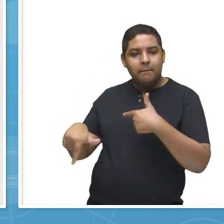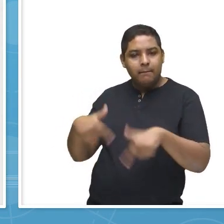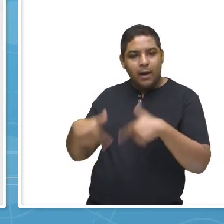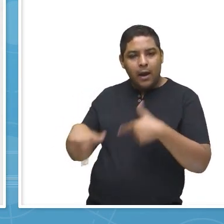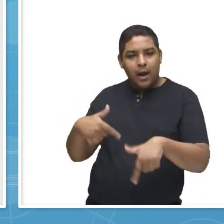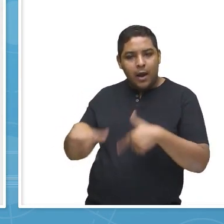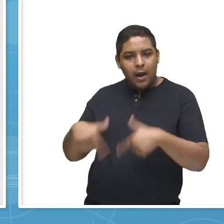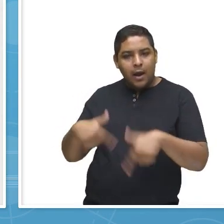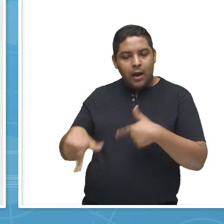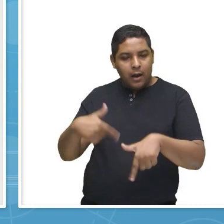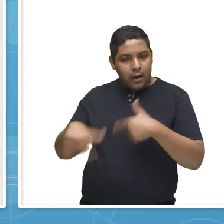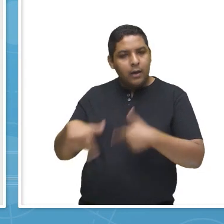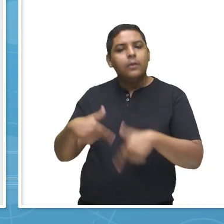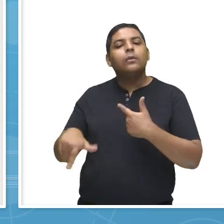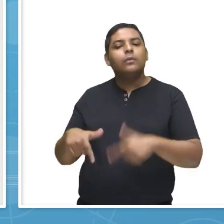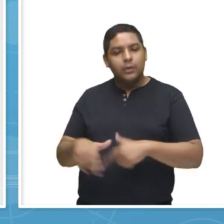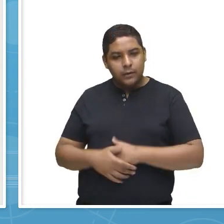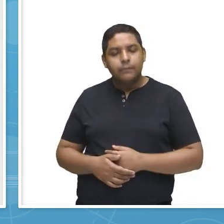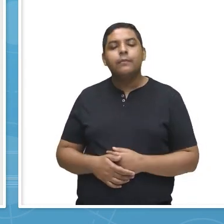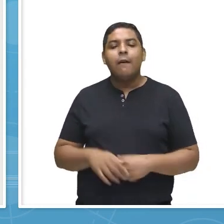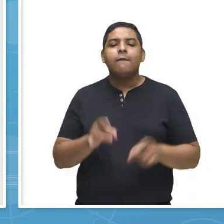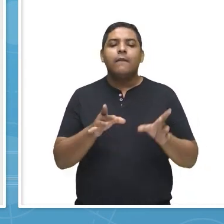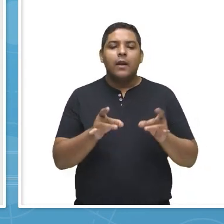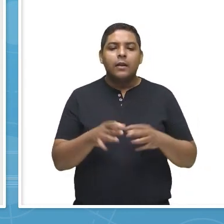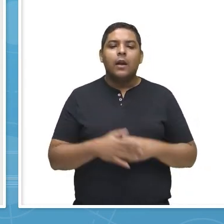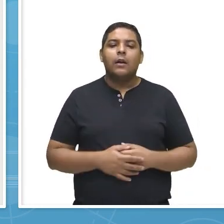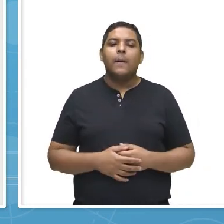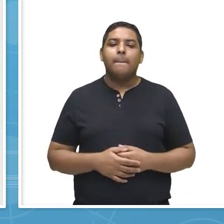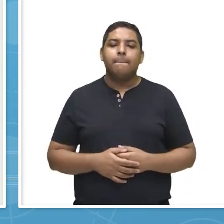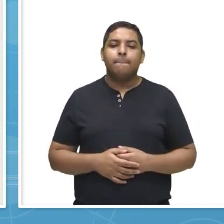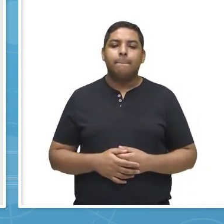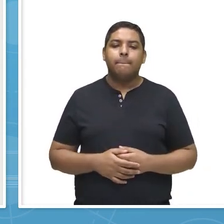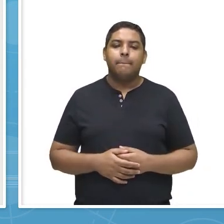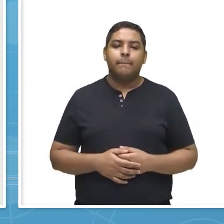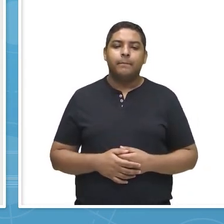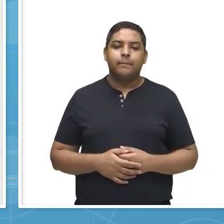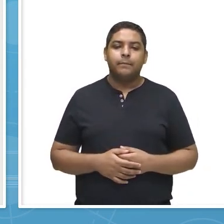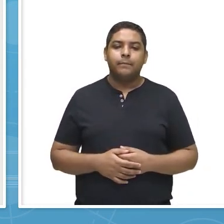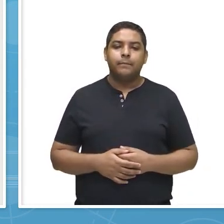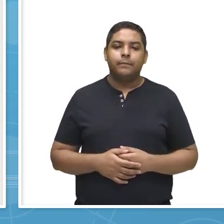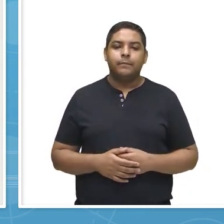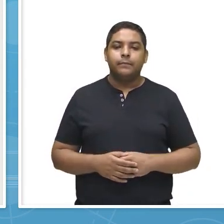a sua força de trabalho, ou seja, ele vai ser um